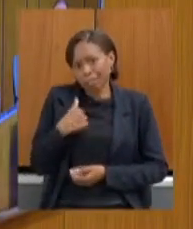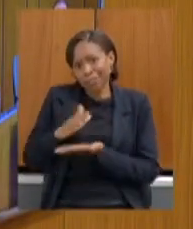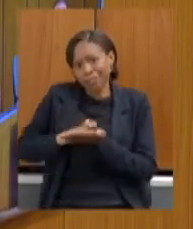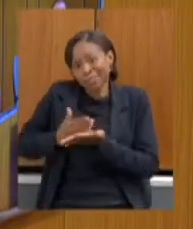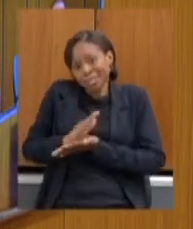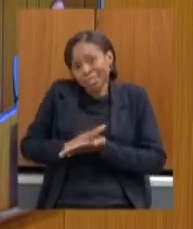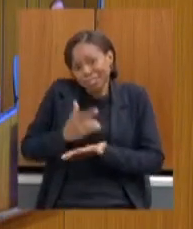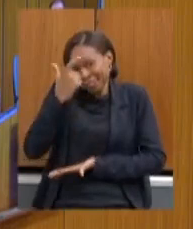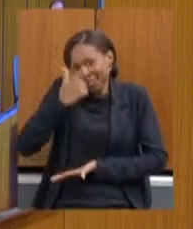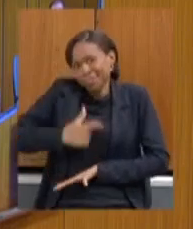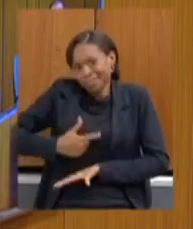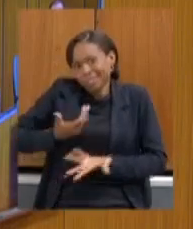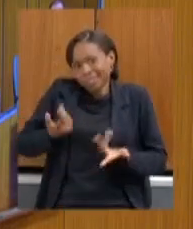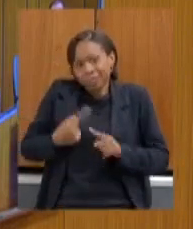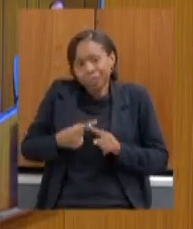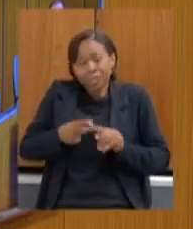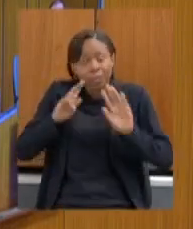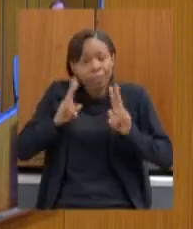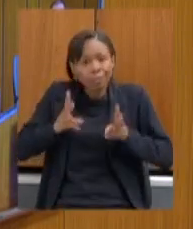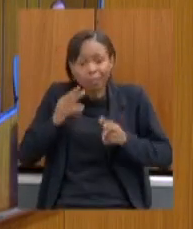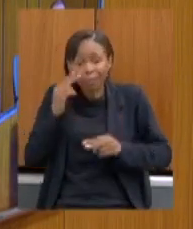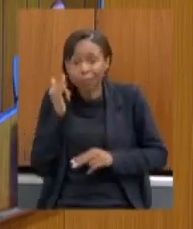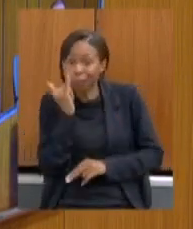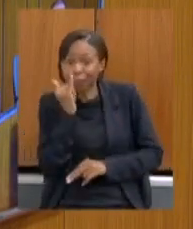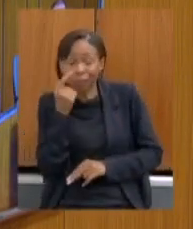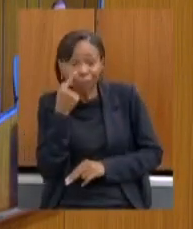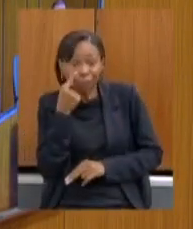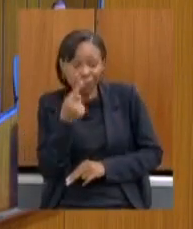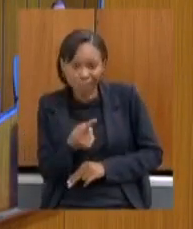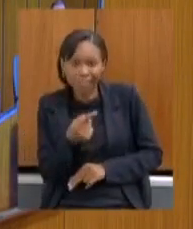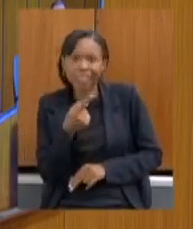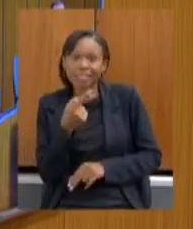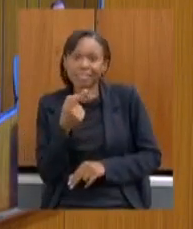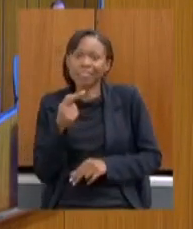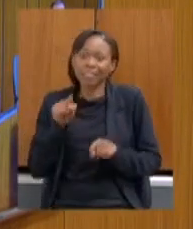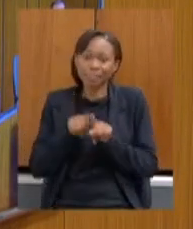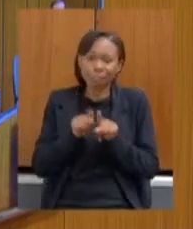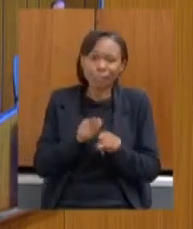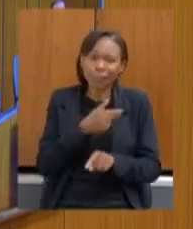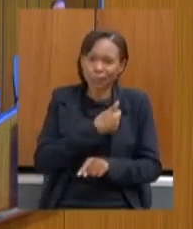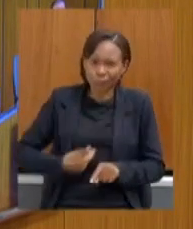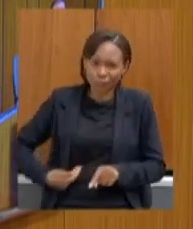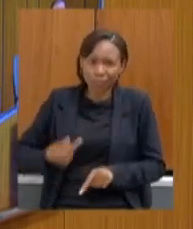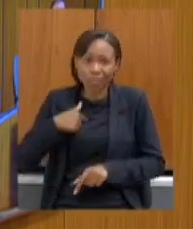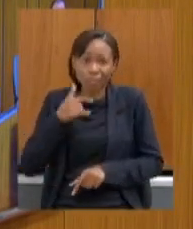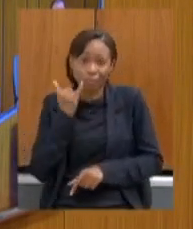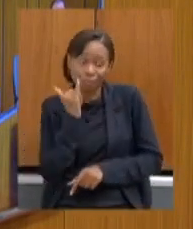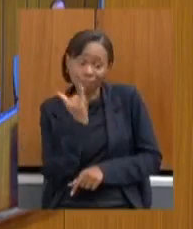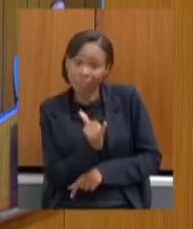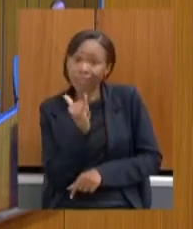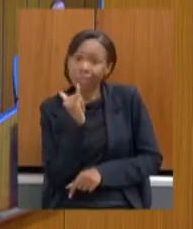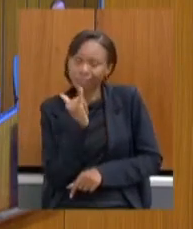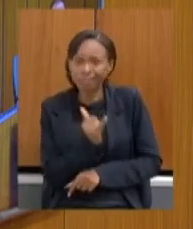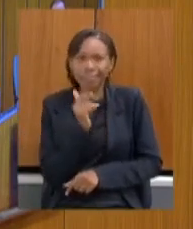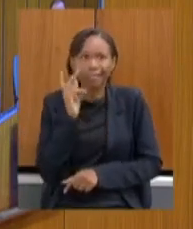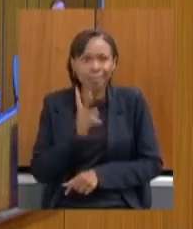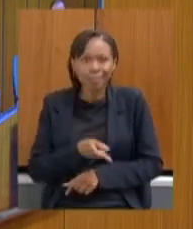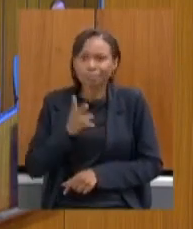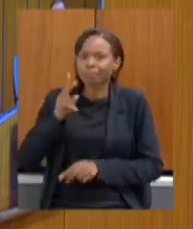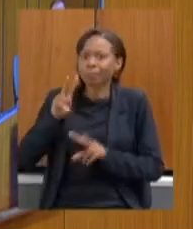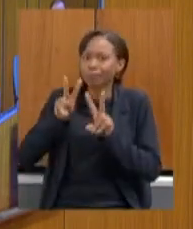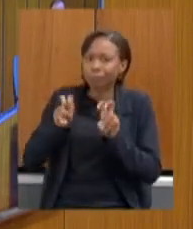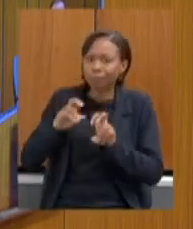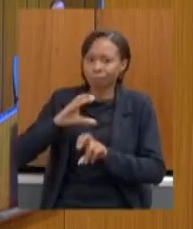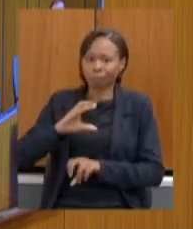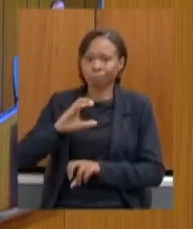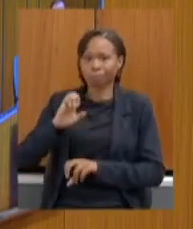que, toda vez que eu vejo você e o nosso governador Zema, eu toco nessa questão da CEMIG, porque a CEMIG,